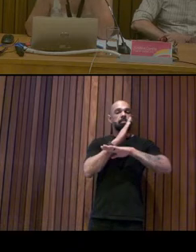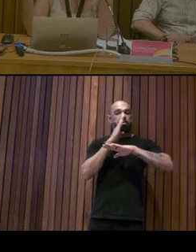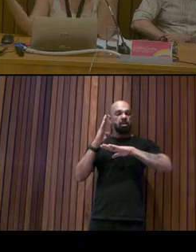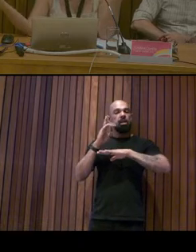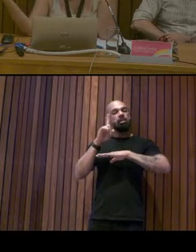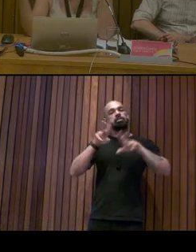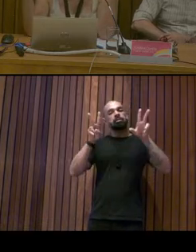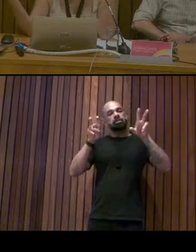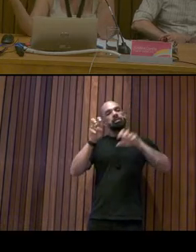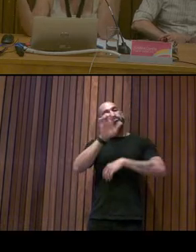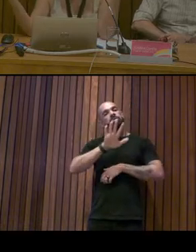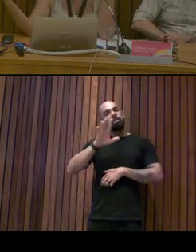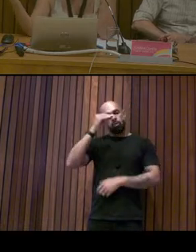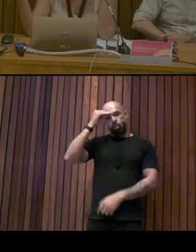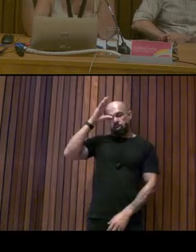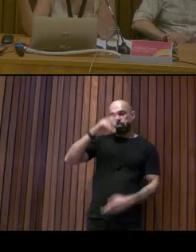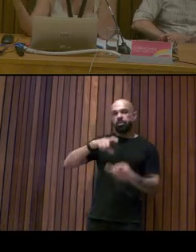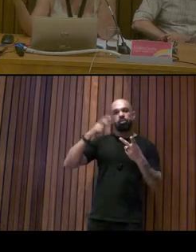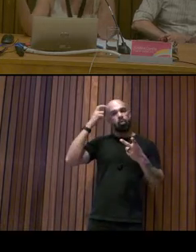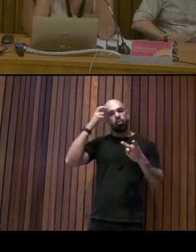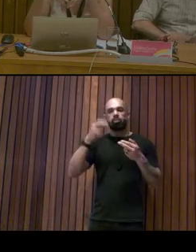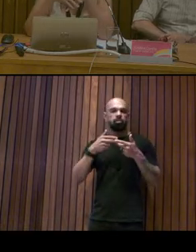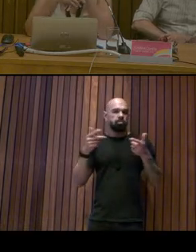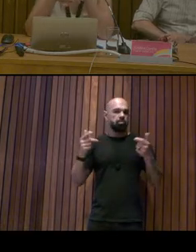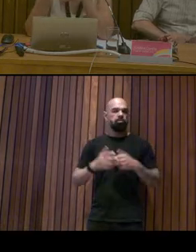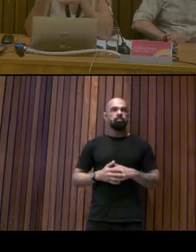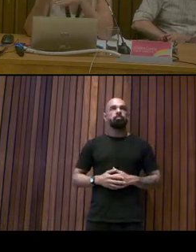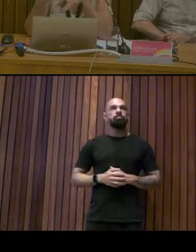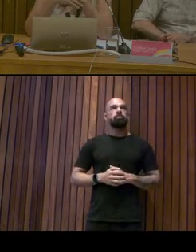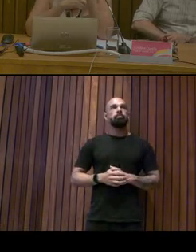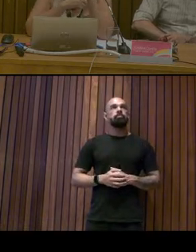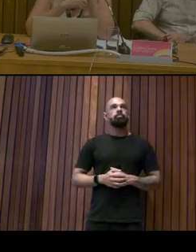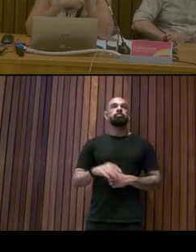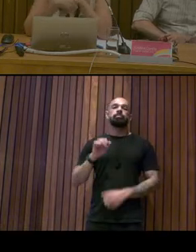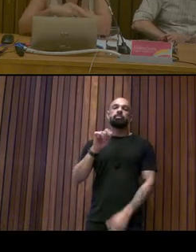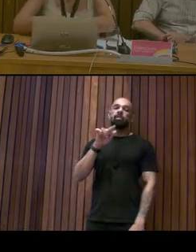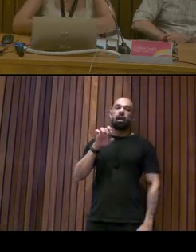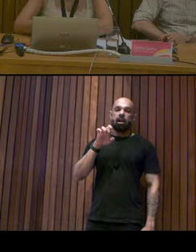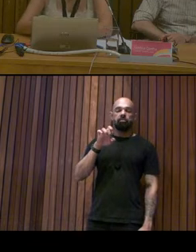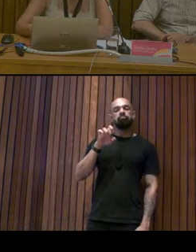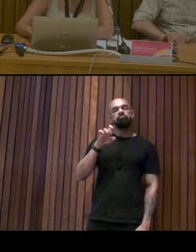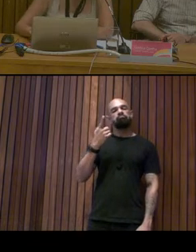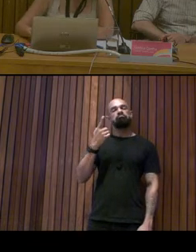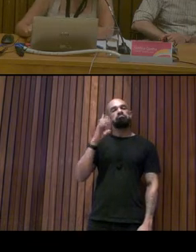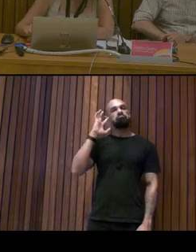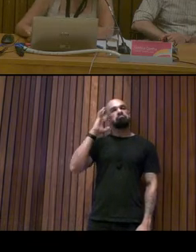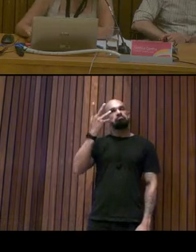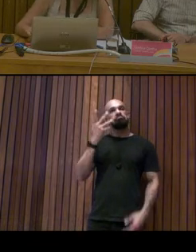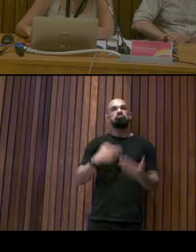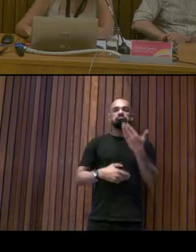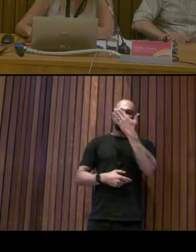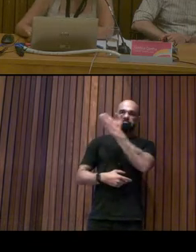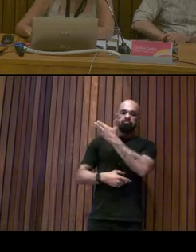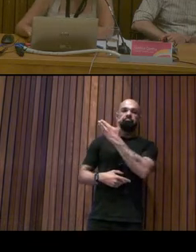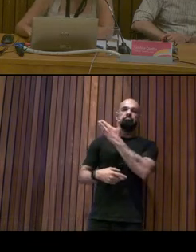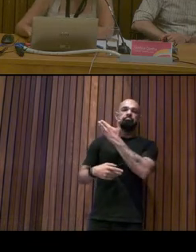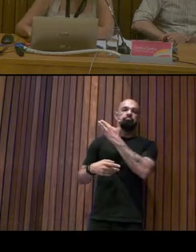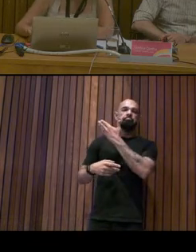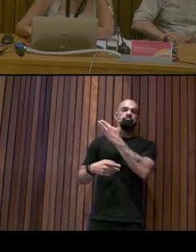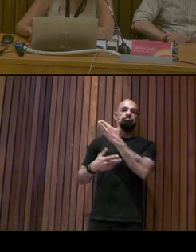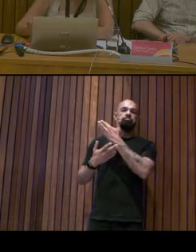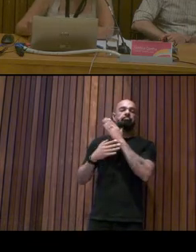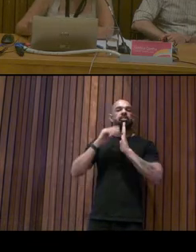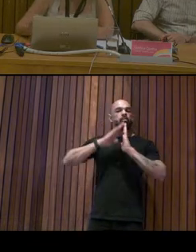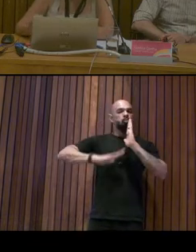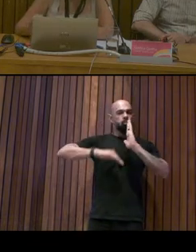tema geral era conhecimento, cultura, enfim. E aí o Alex, então, trouxe esse